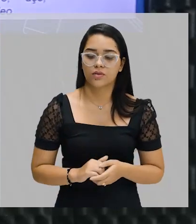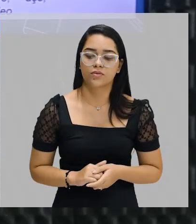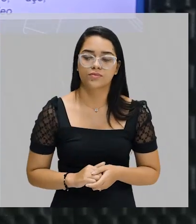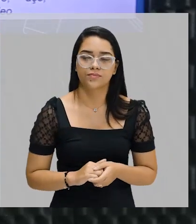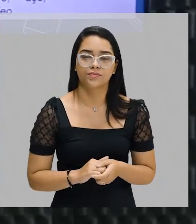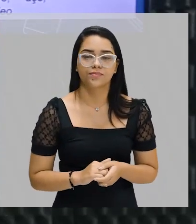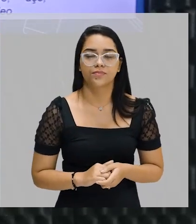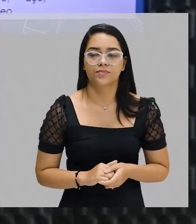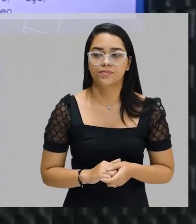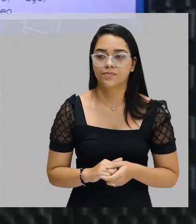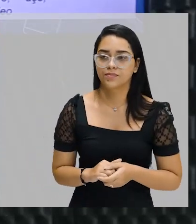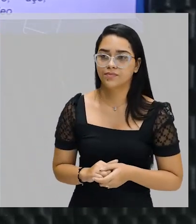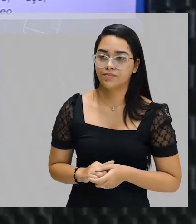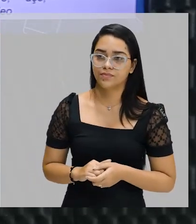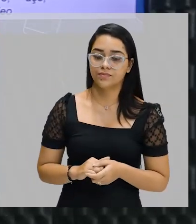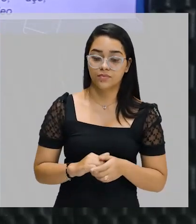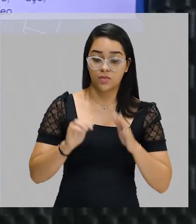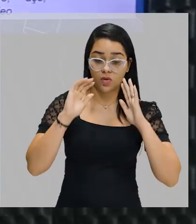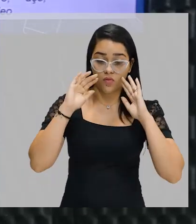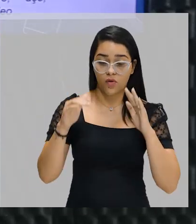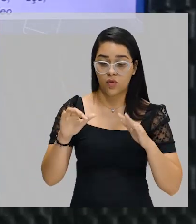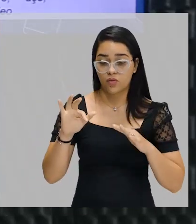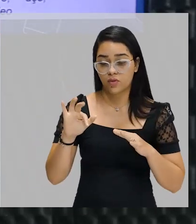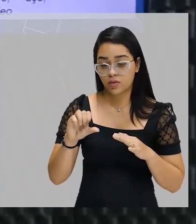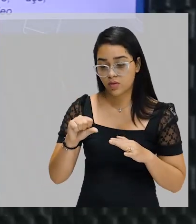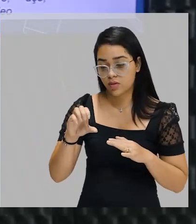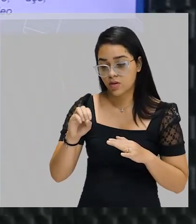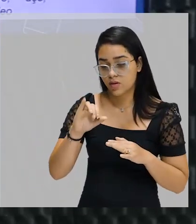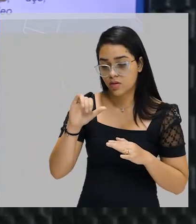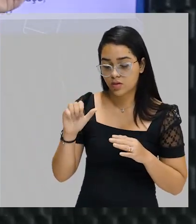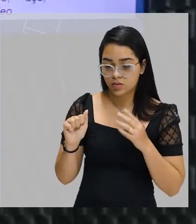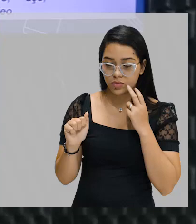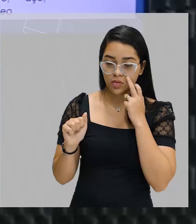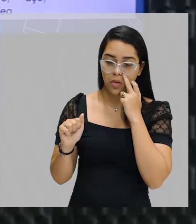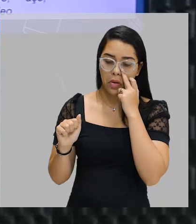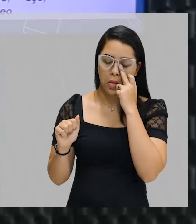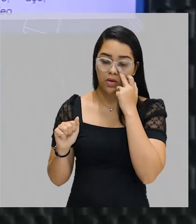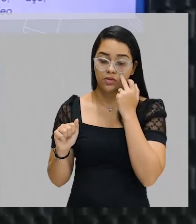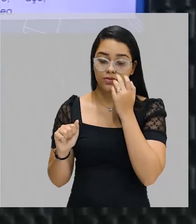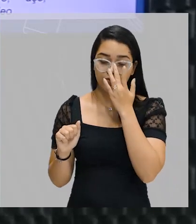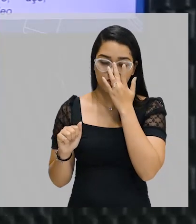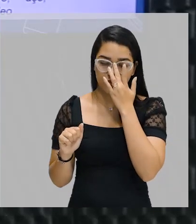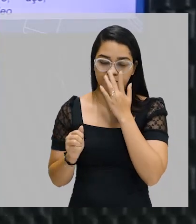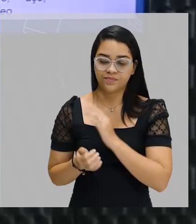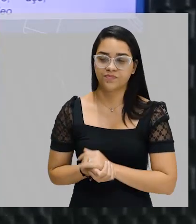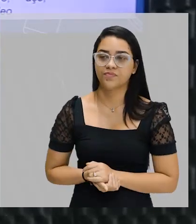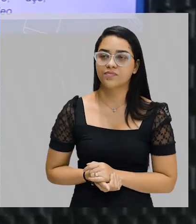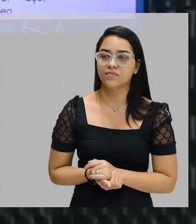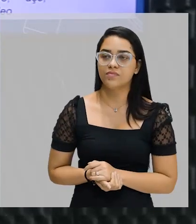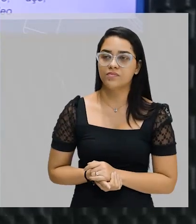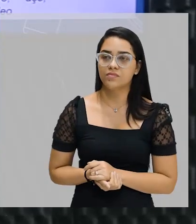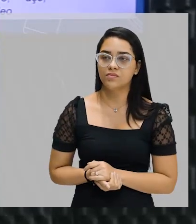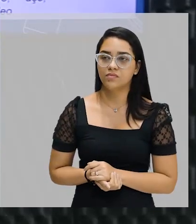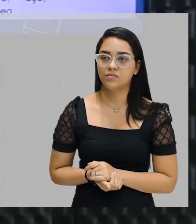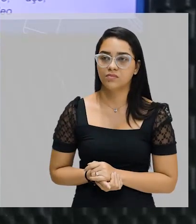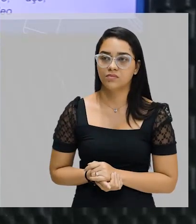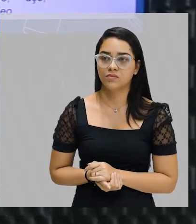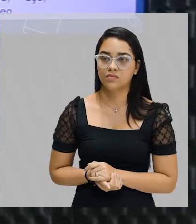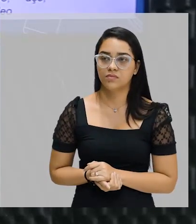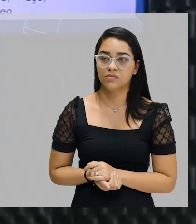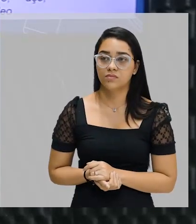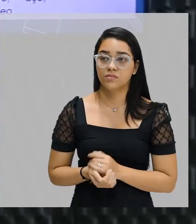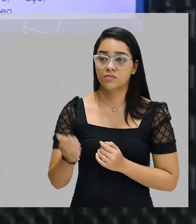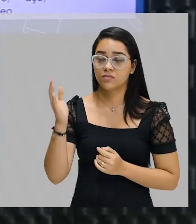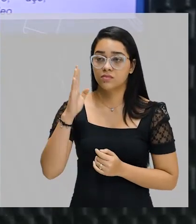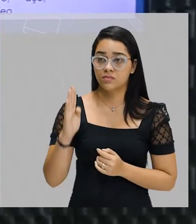destaque principalmente para a soja, que é o nosso principal produto de agroexportação. Nós temos a carne bovina também, o frango, tá certo? Que o